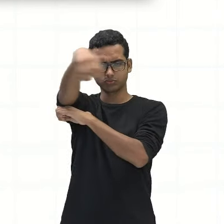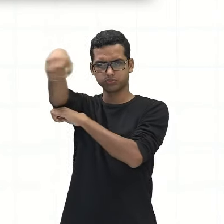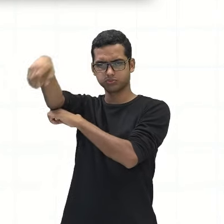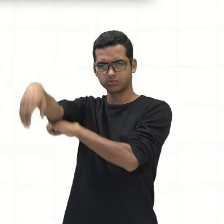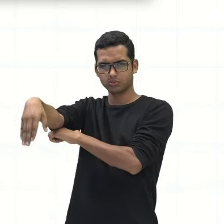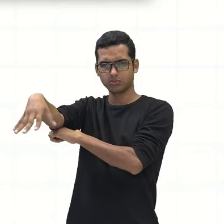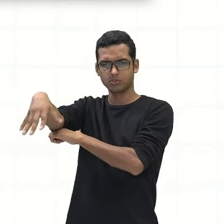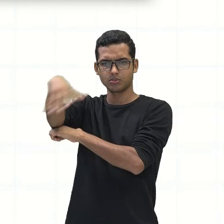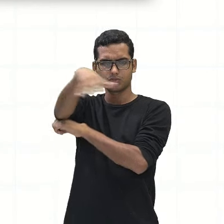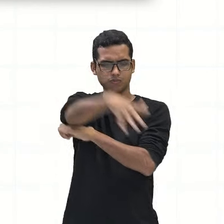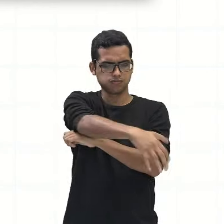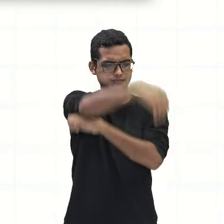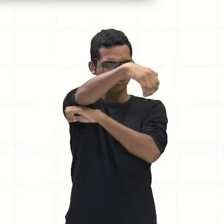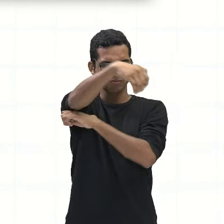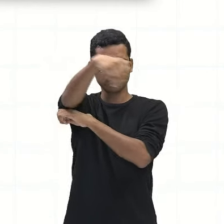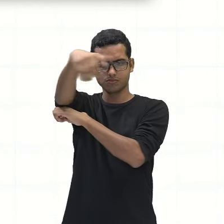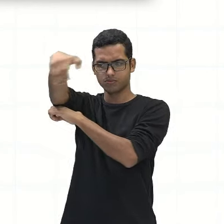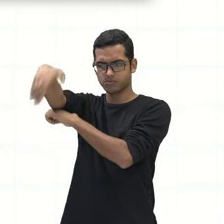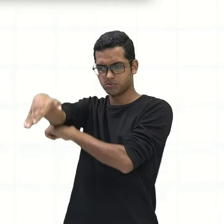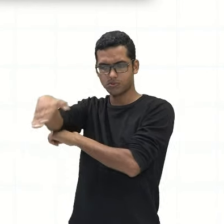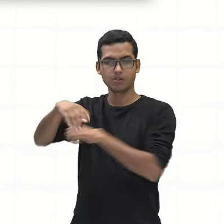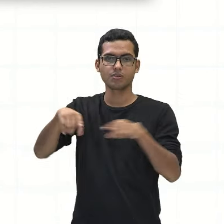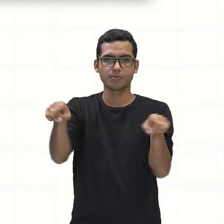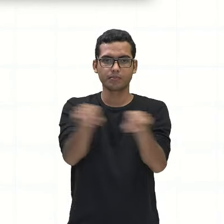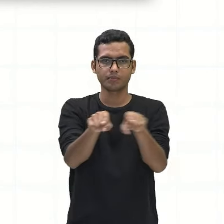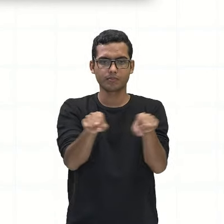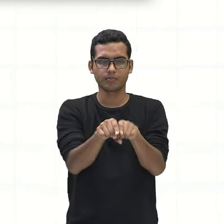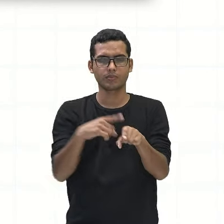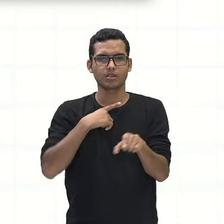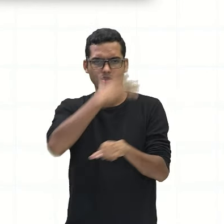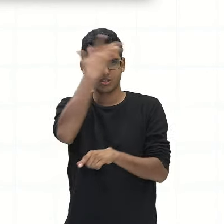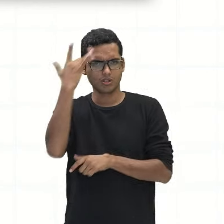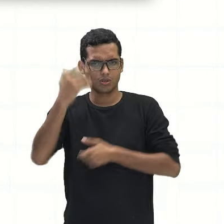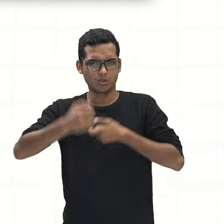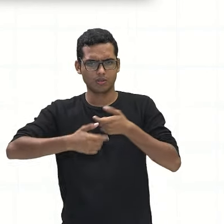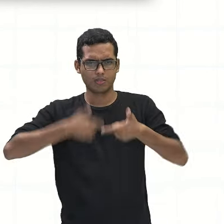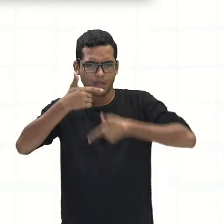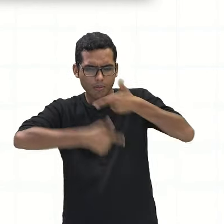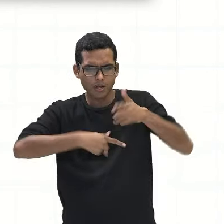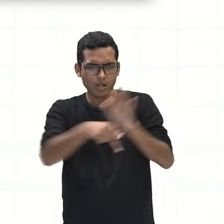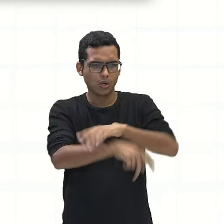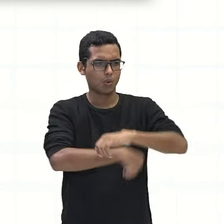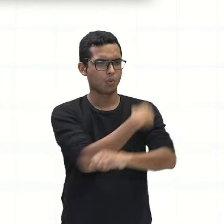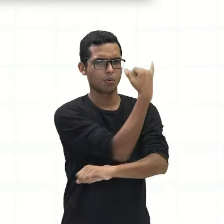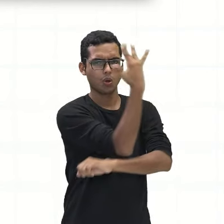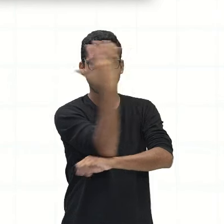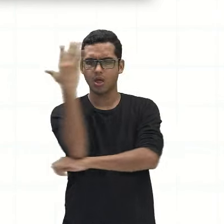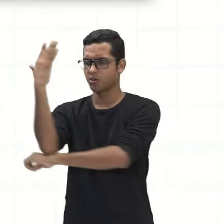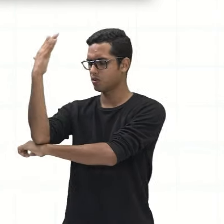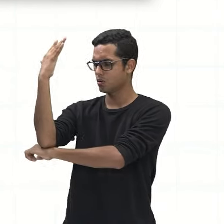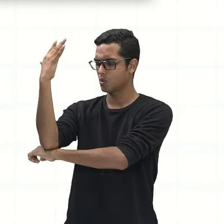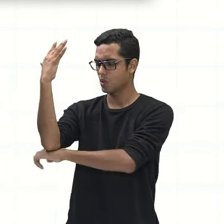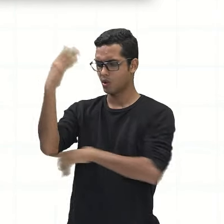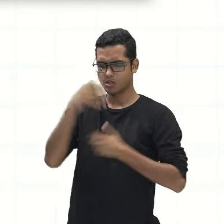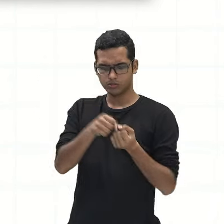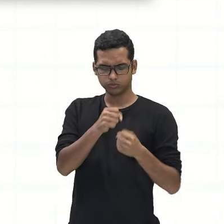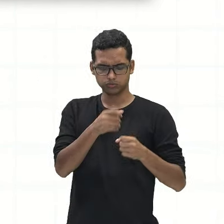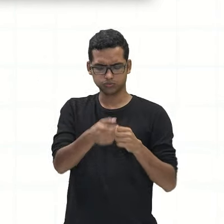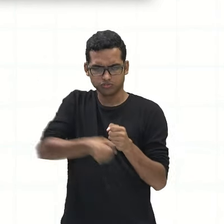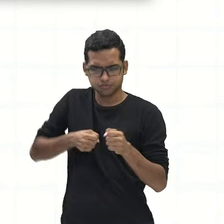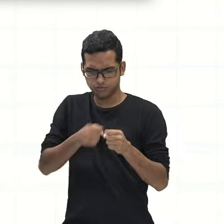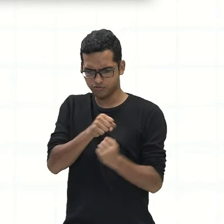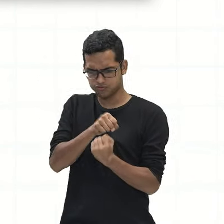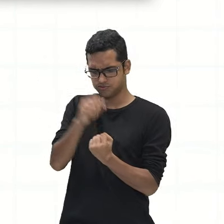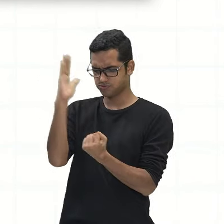cortadas, trabalhadores cortando as árvores, um céu vermelho. Então tudo isso é